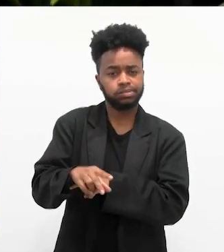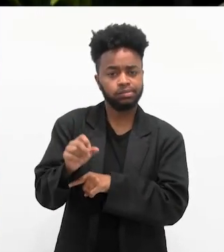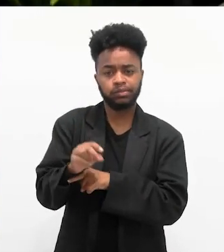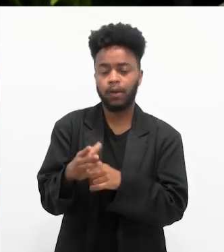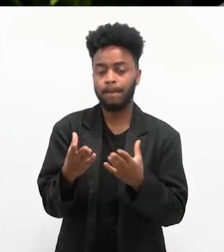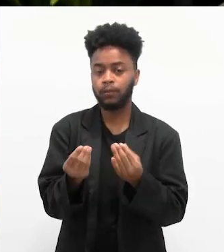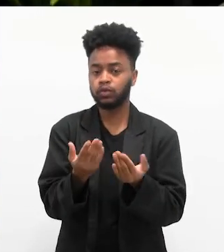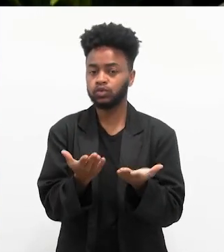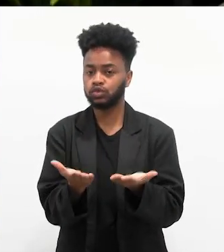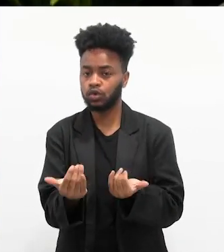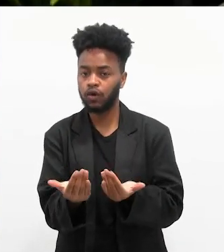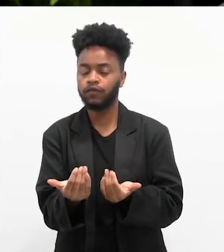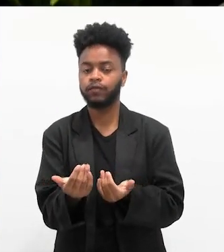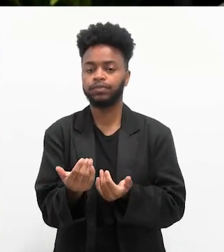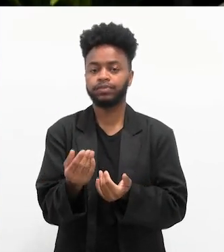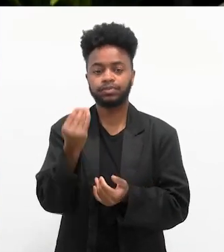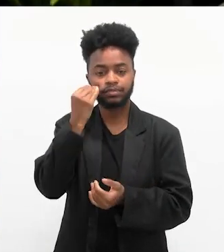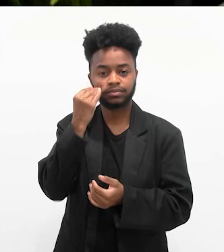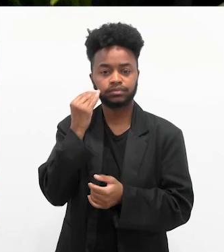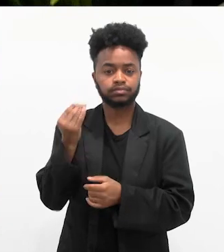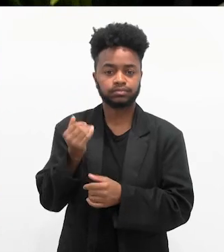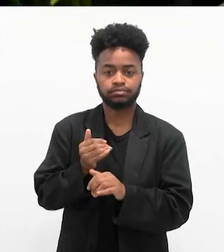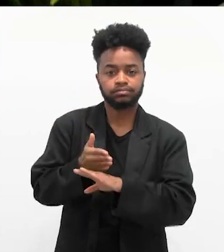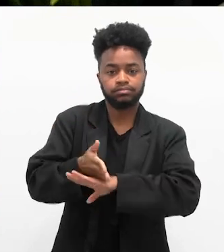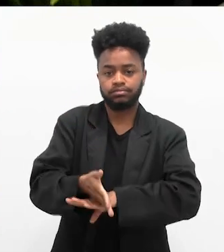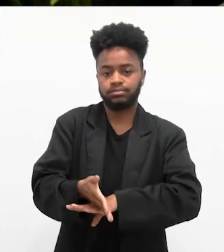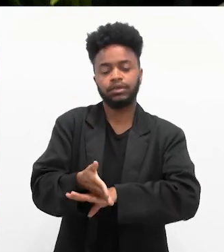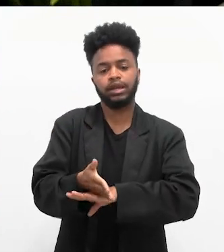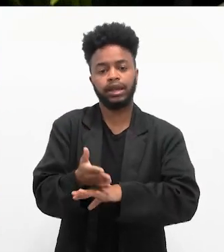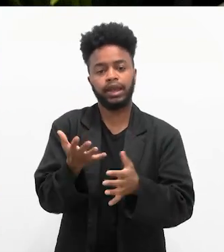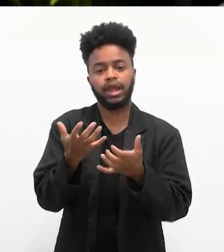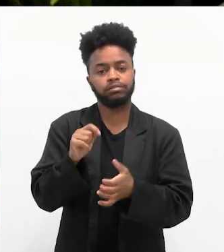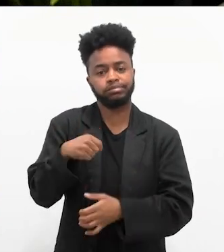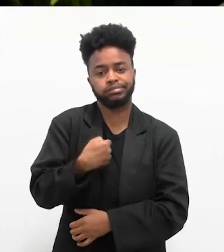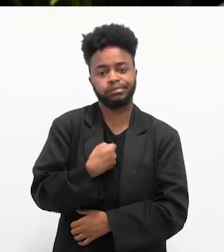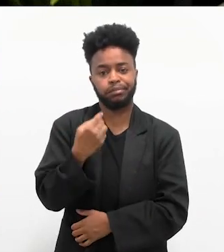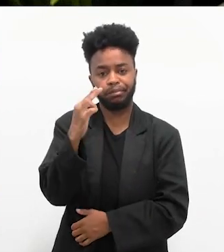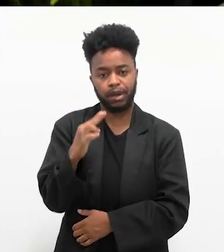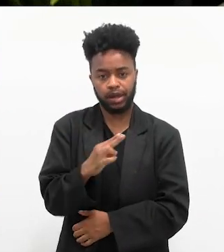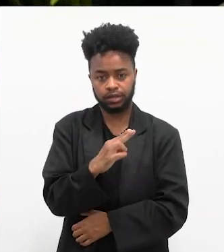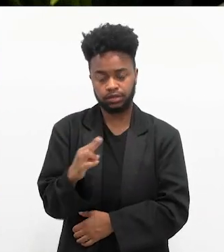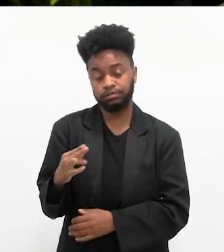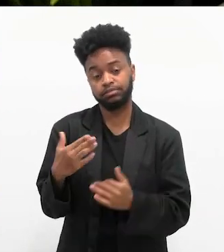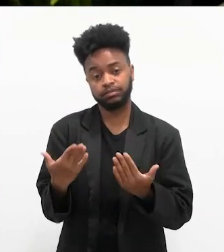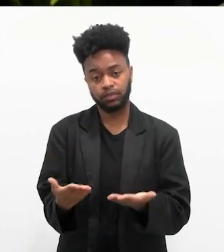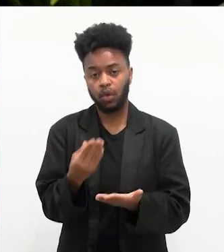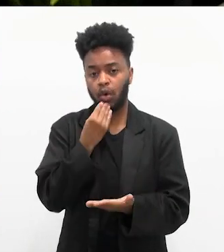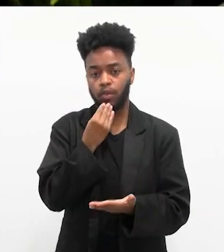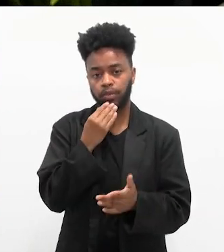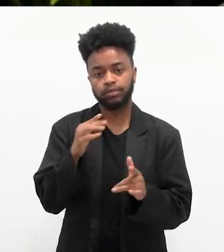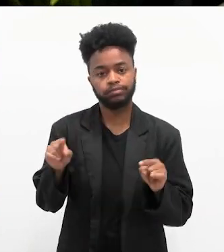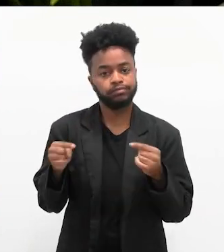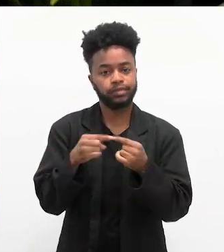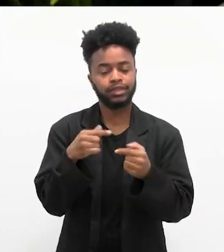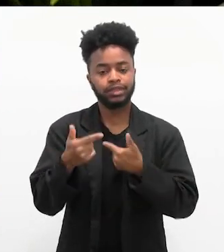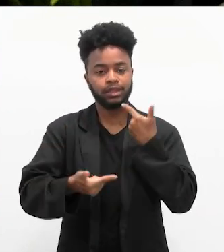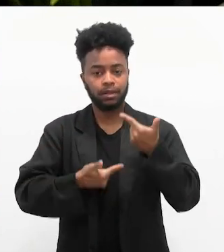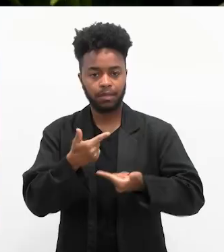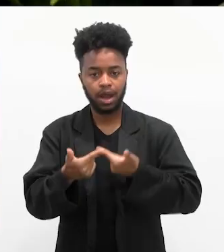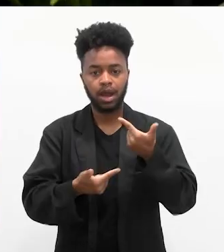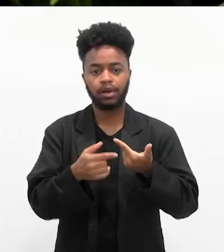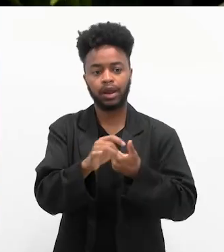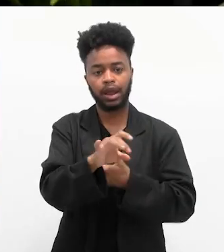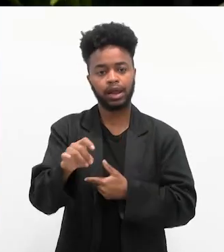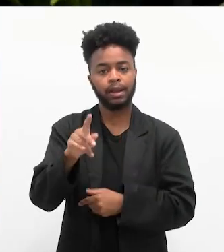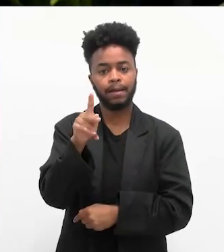jovens procurando discernir a vocação sacerdotal. É muito, certamente, fruto do trabalho